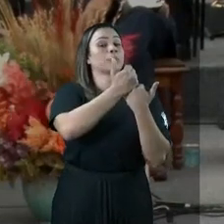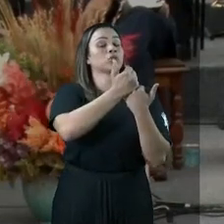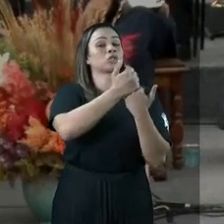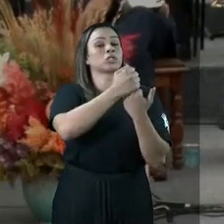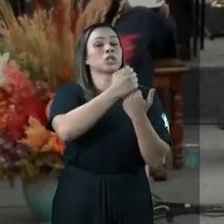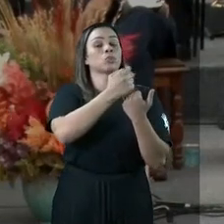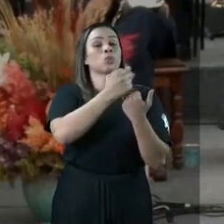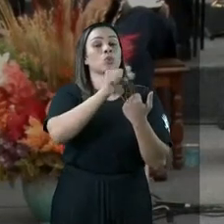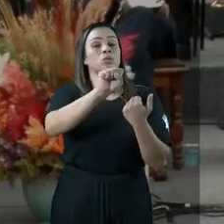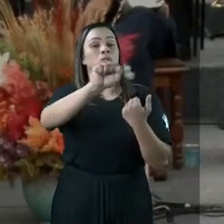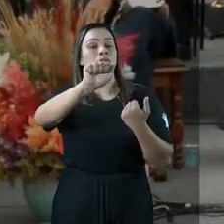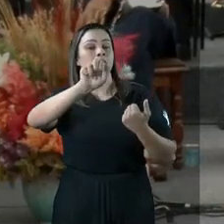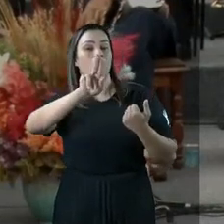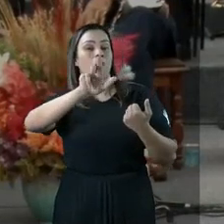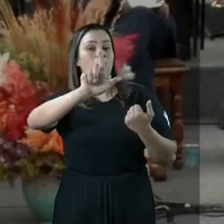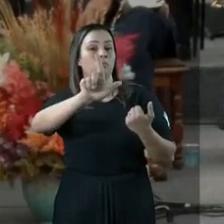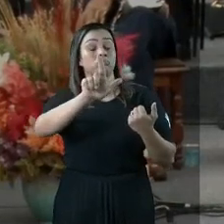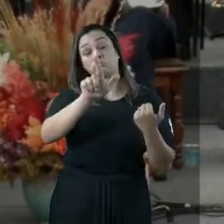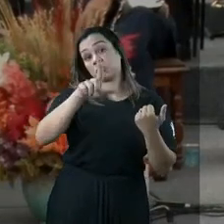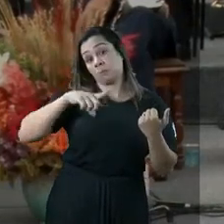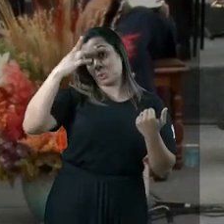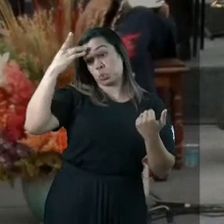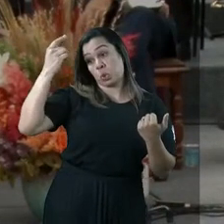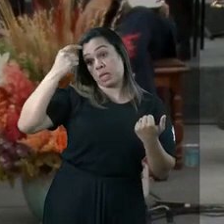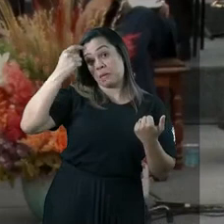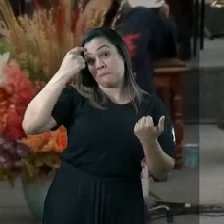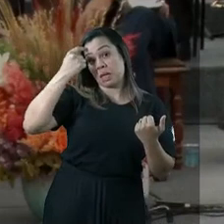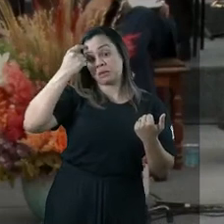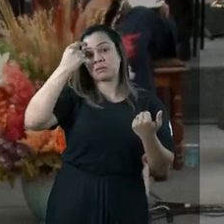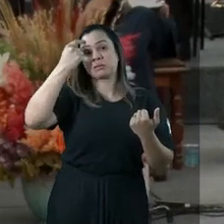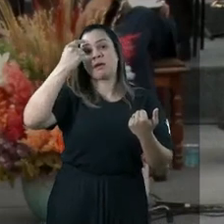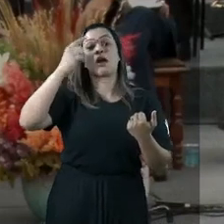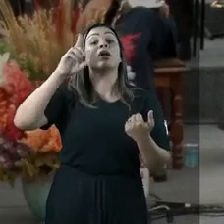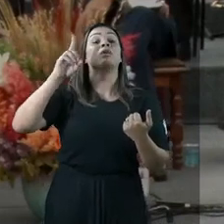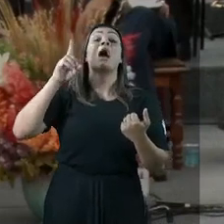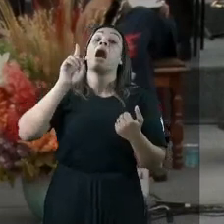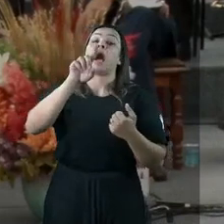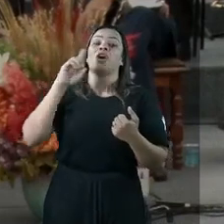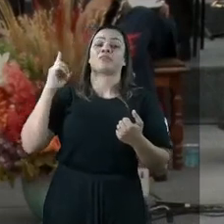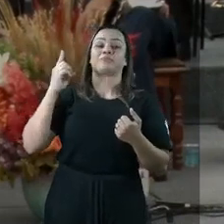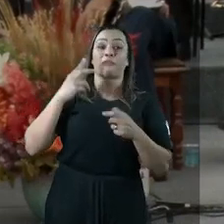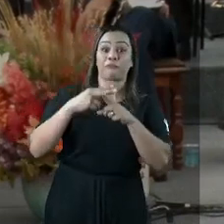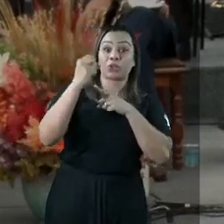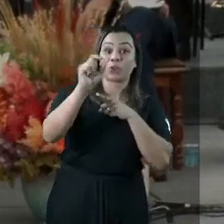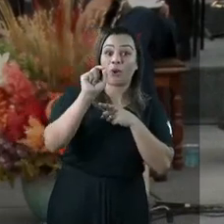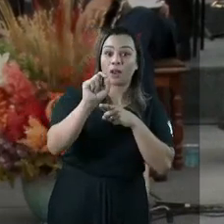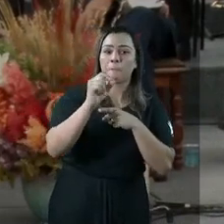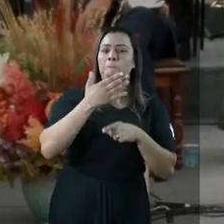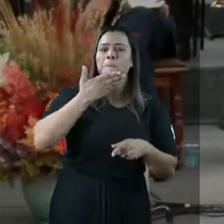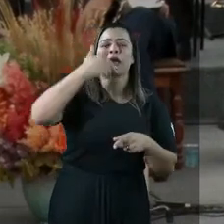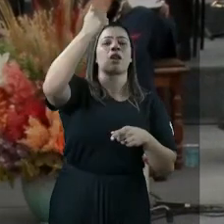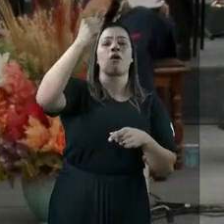Tem gente que acha que a maior vitória de Davi foi receber 3 unções sobre a cabeça, uma na casa de seus irmãos, uma